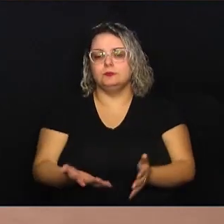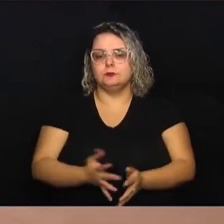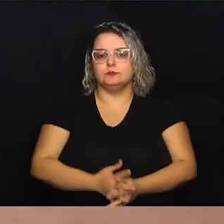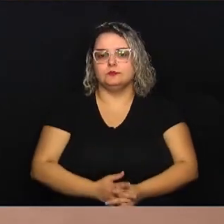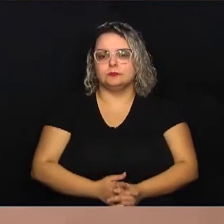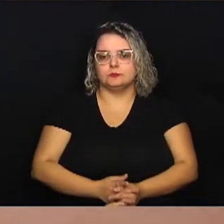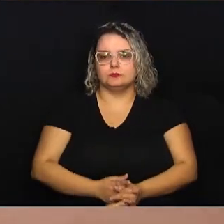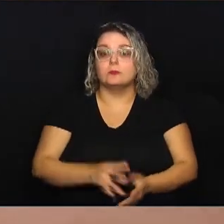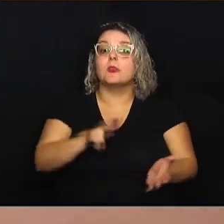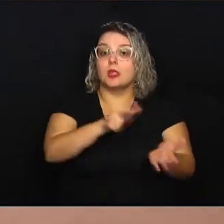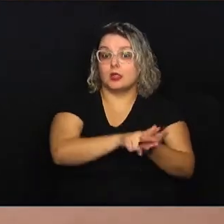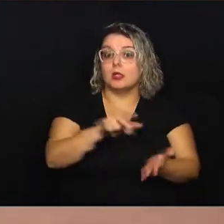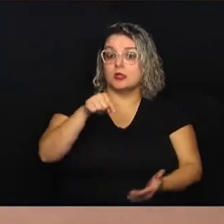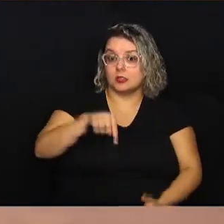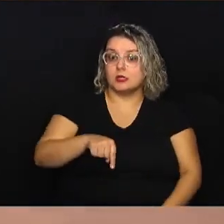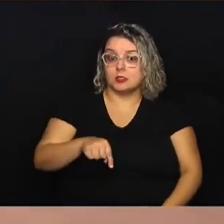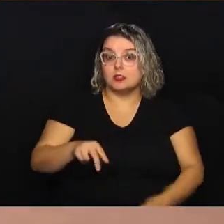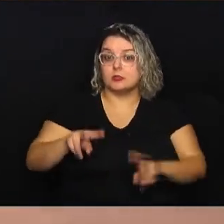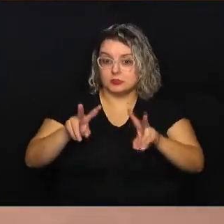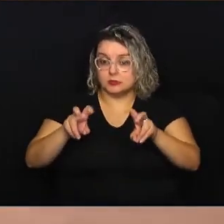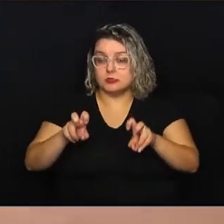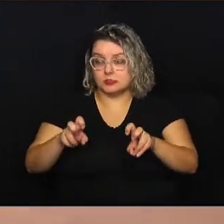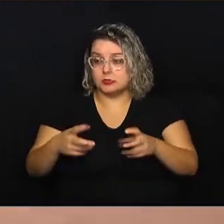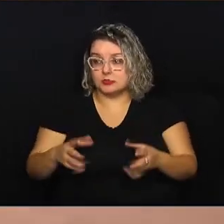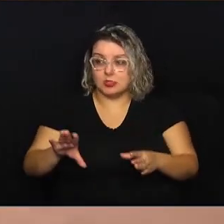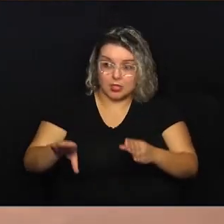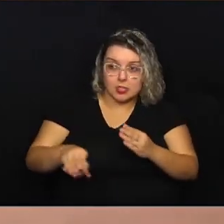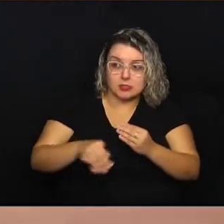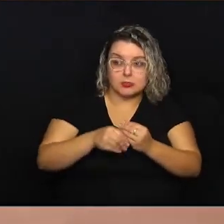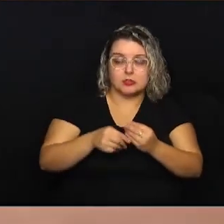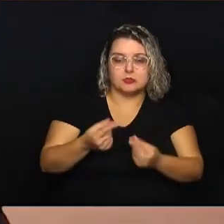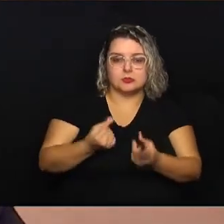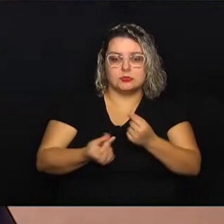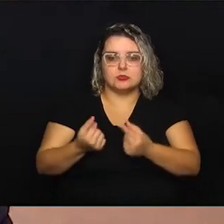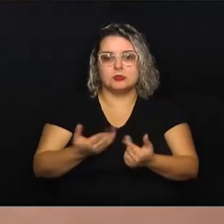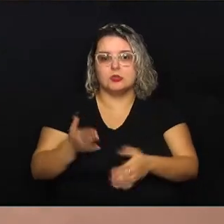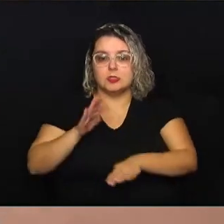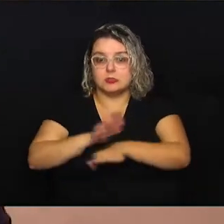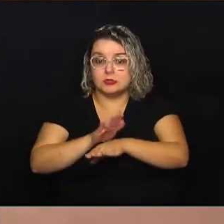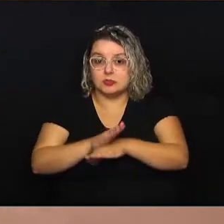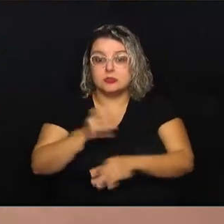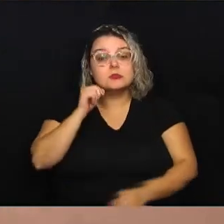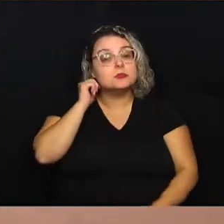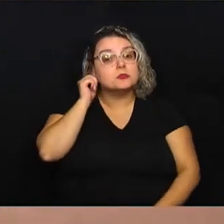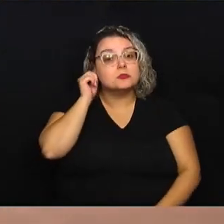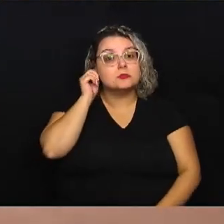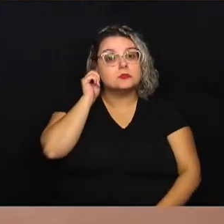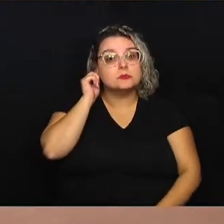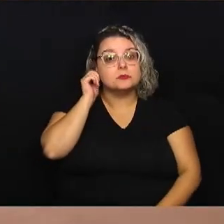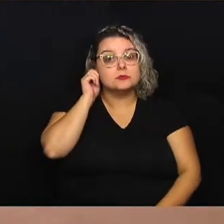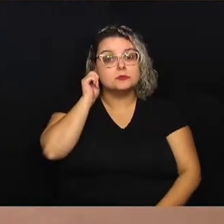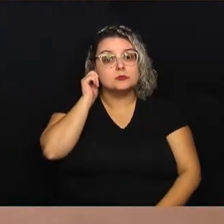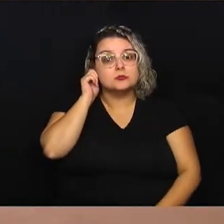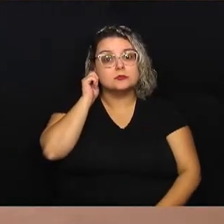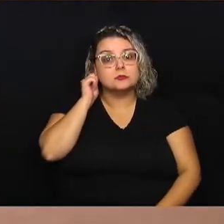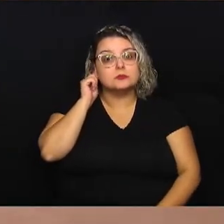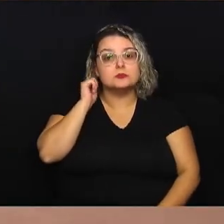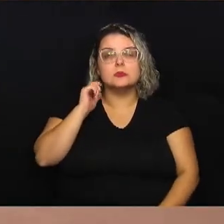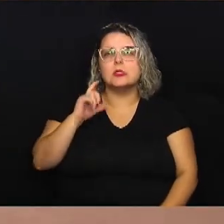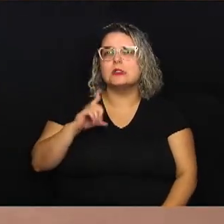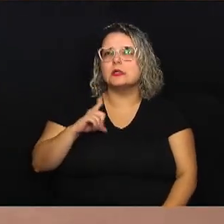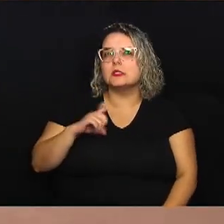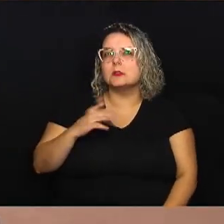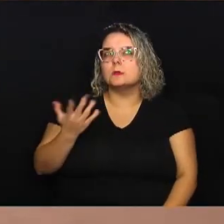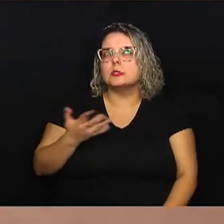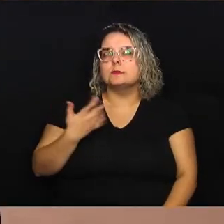que regulamenta essa questão desse adicional financeiro, né, desse auxílio aí, ele teve